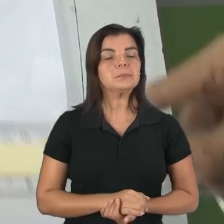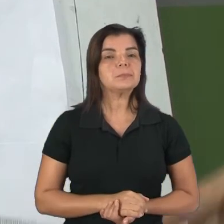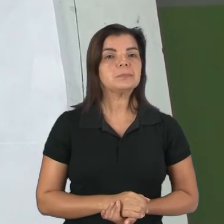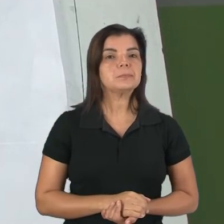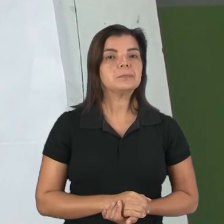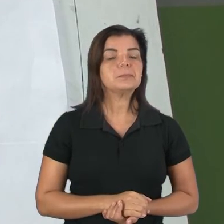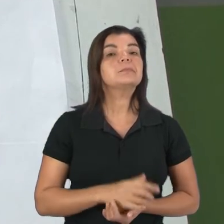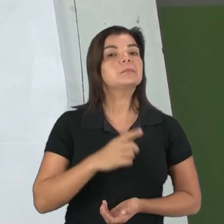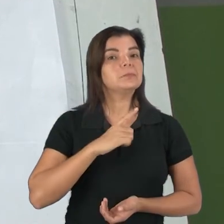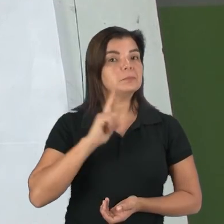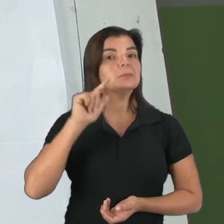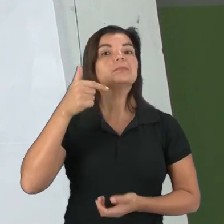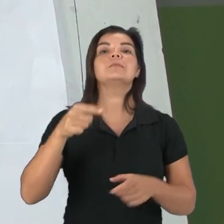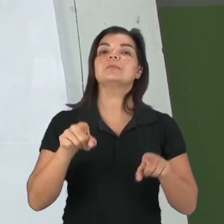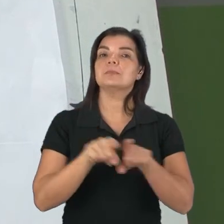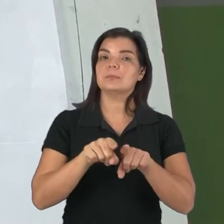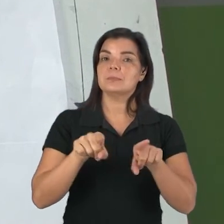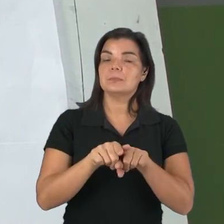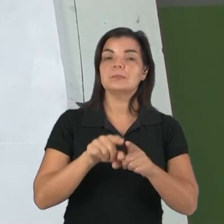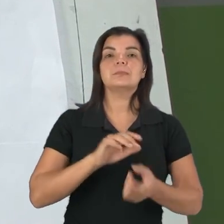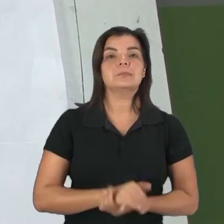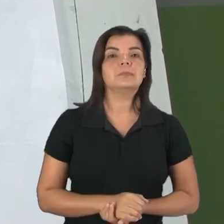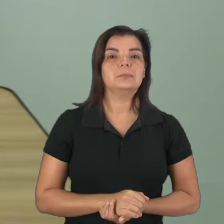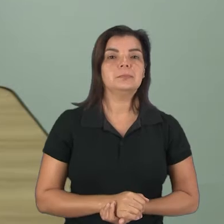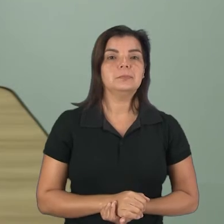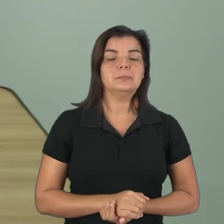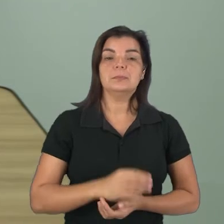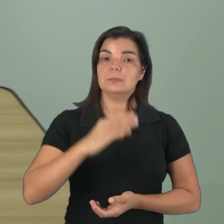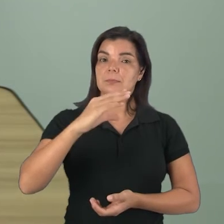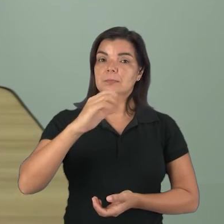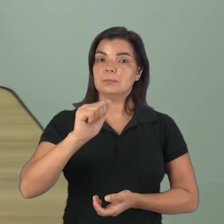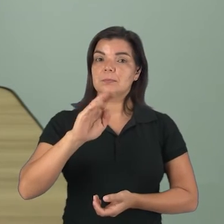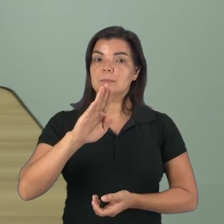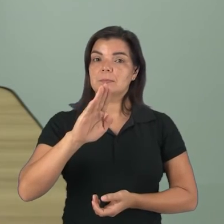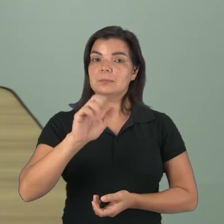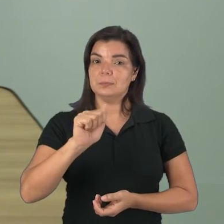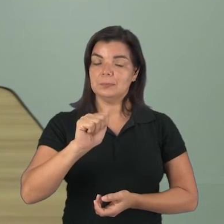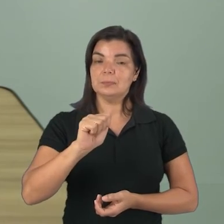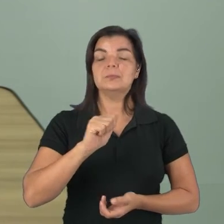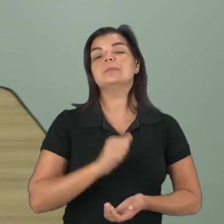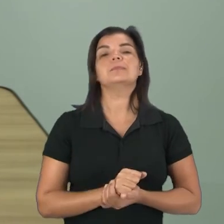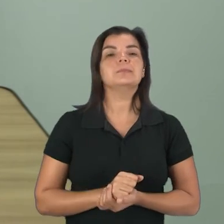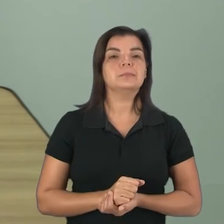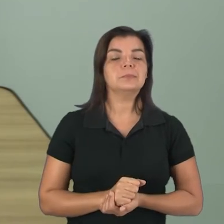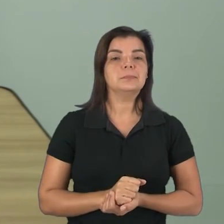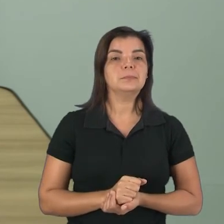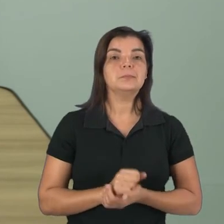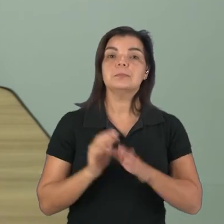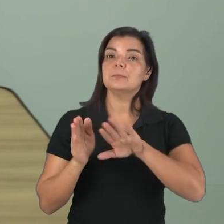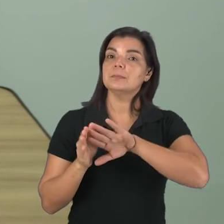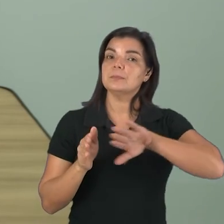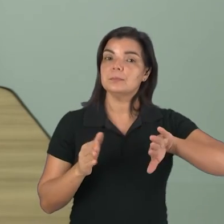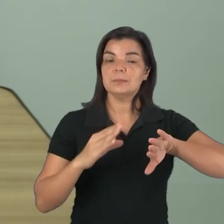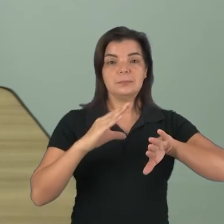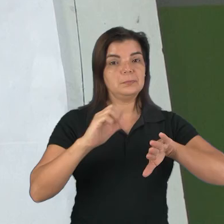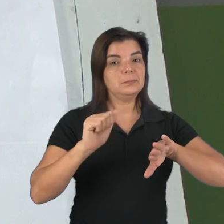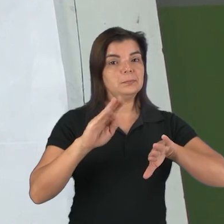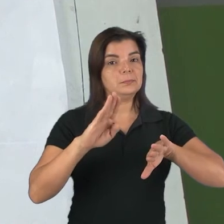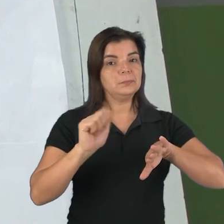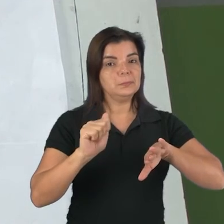se eu e tem outra palavra também aqui olha acaba se eu tirar a palavra jabuti